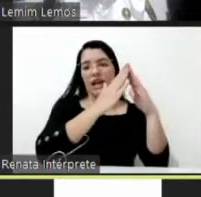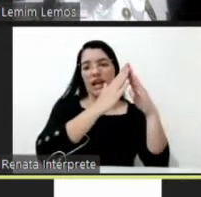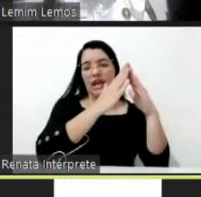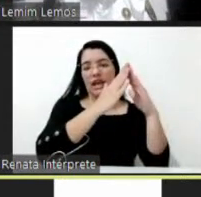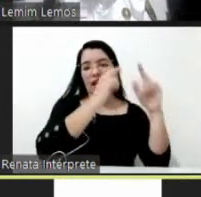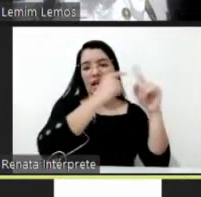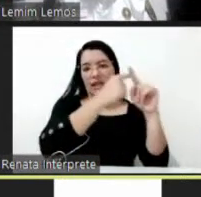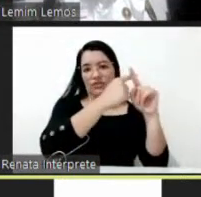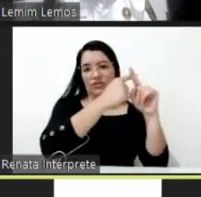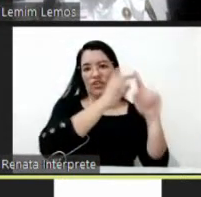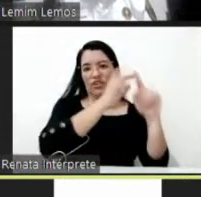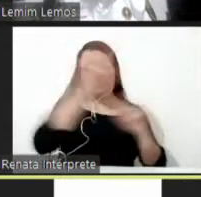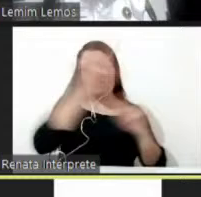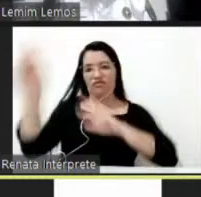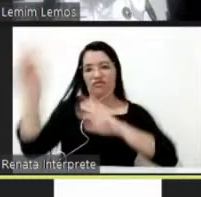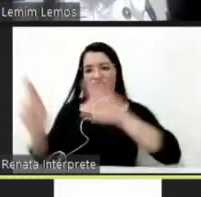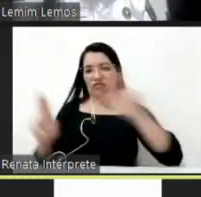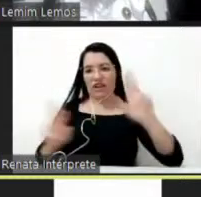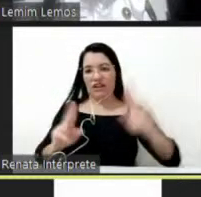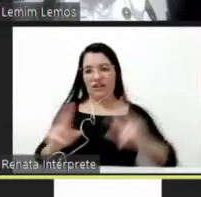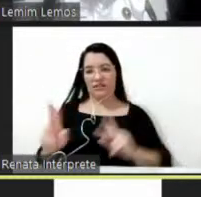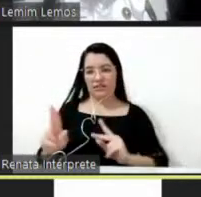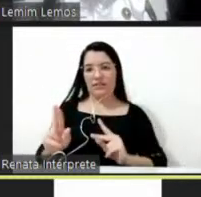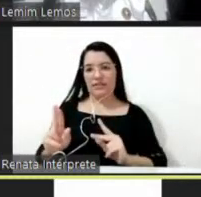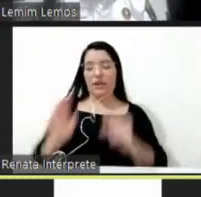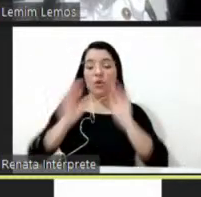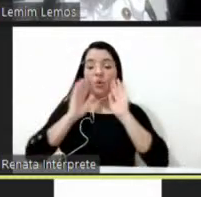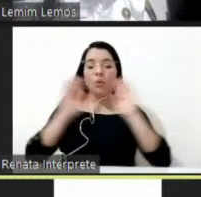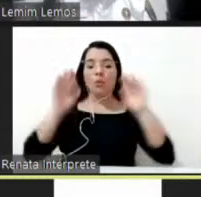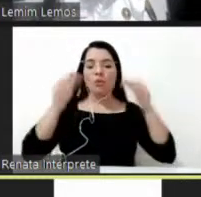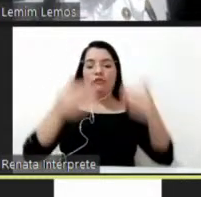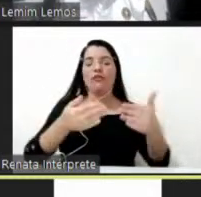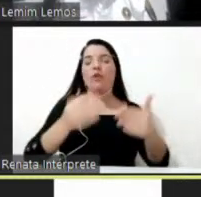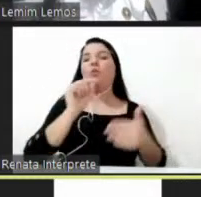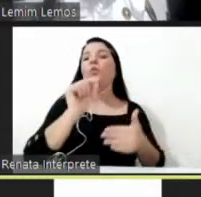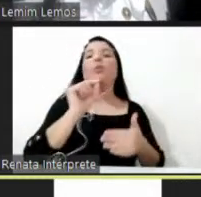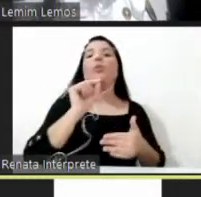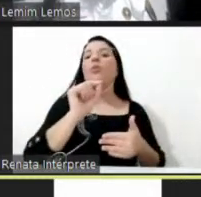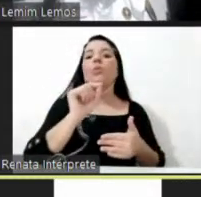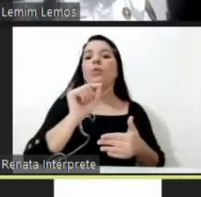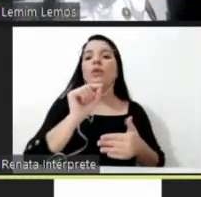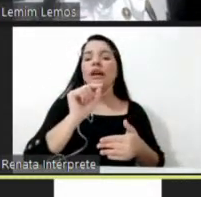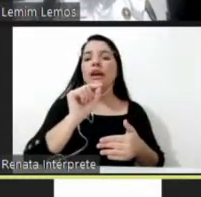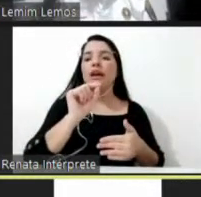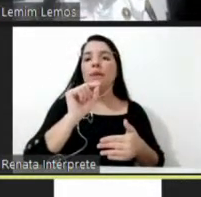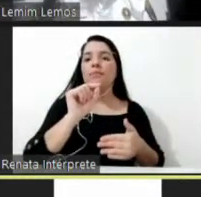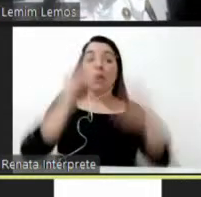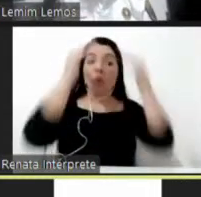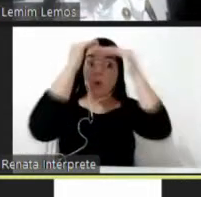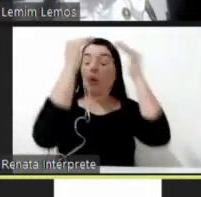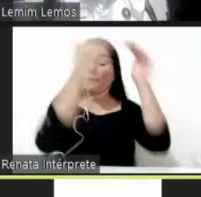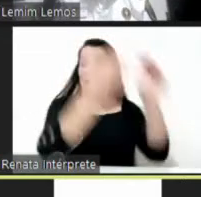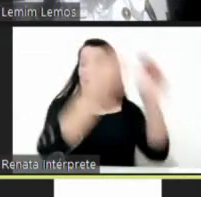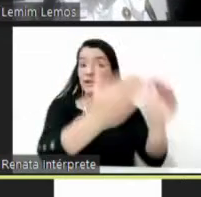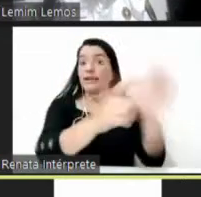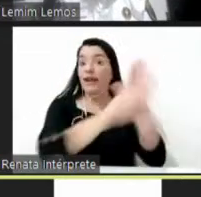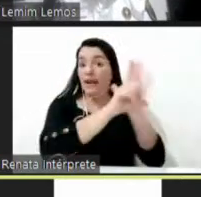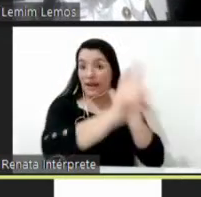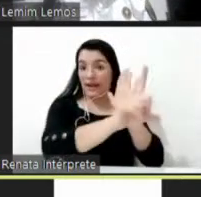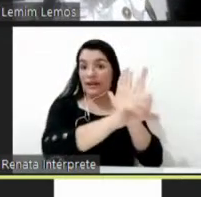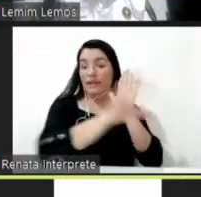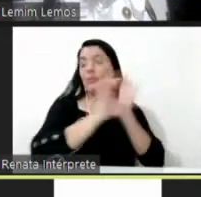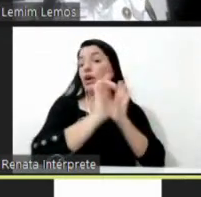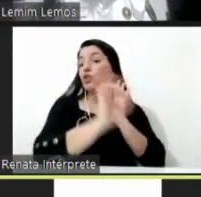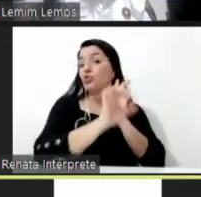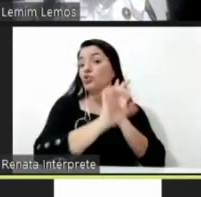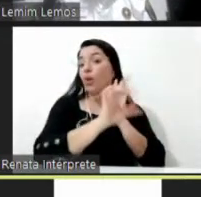objetivo principal é cumprir a lei de execução penal, mas não simplesmente cumprir a lei de execução